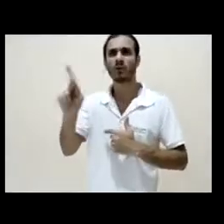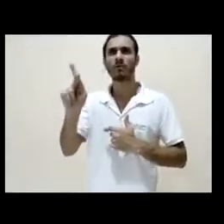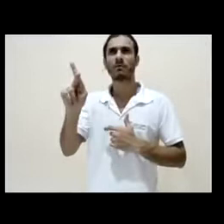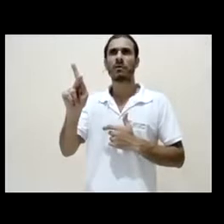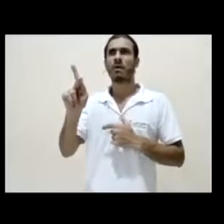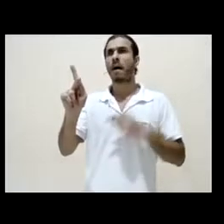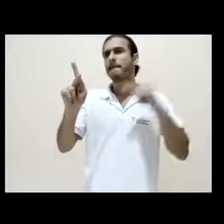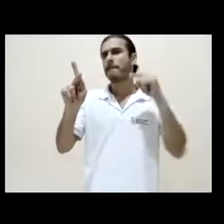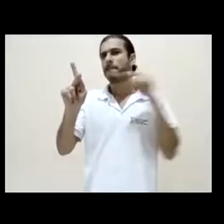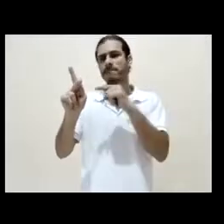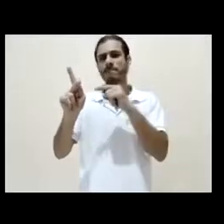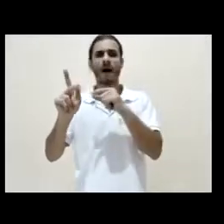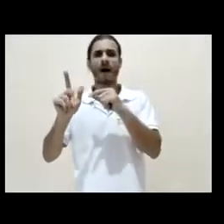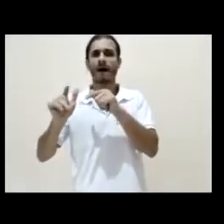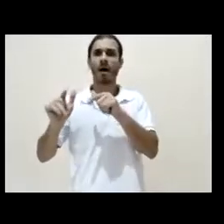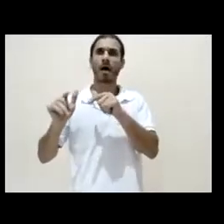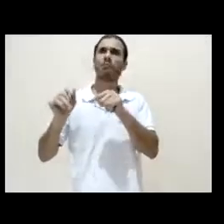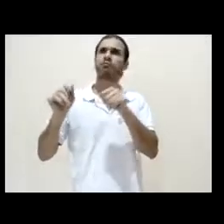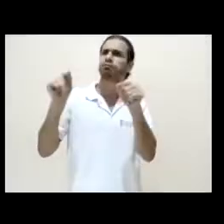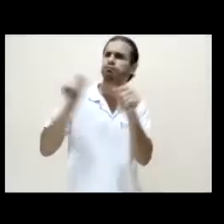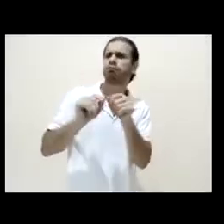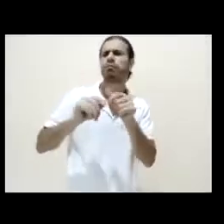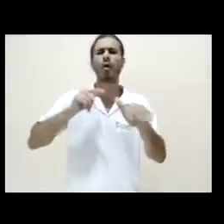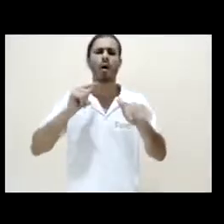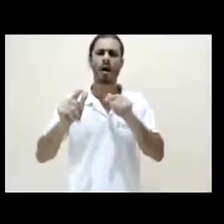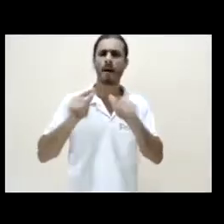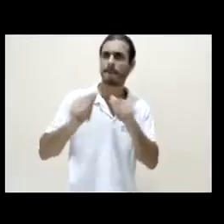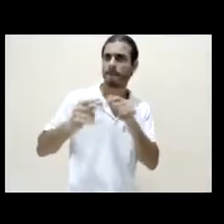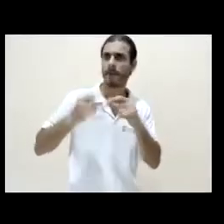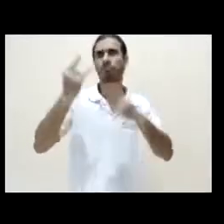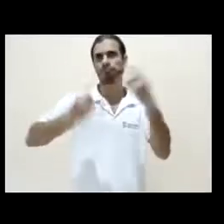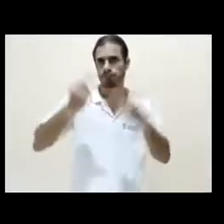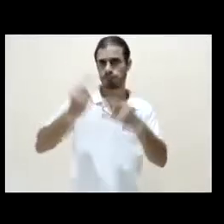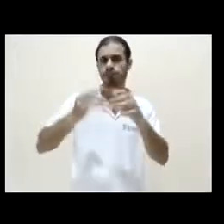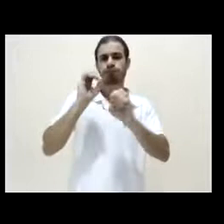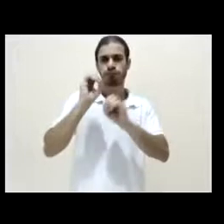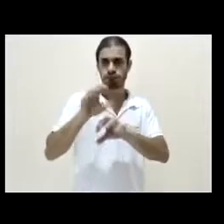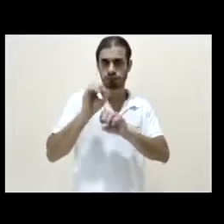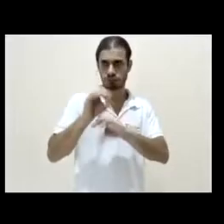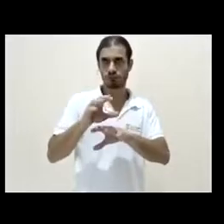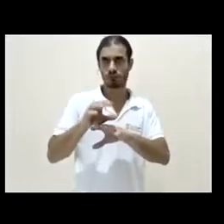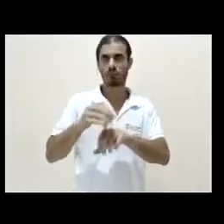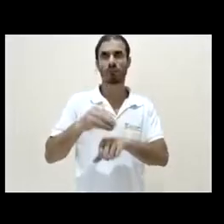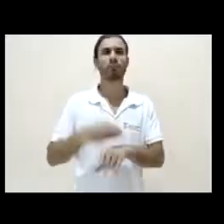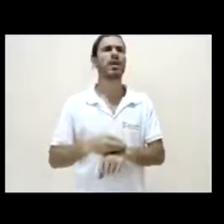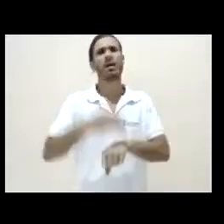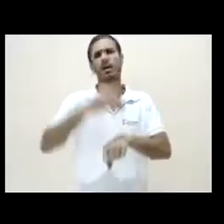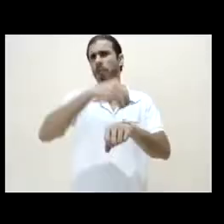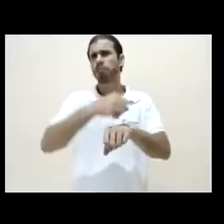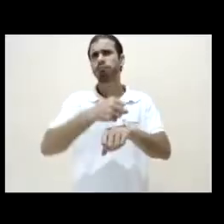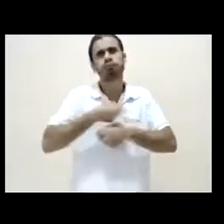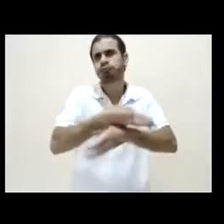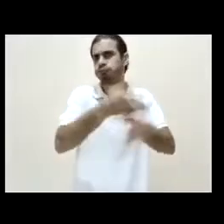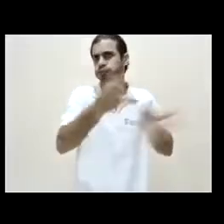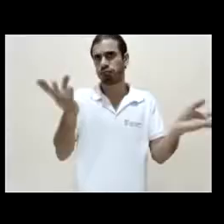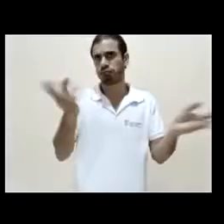robótica educacional, né, que isso depois pode ser compartilhado para servir como exemplo, como